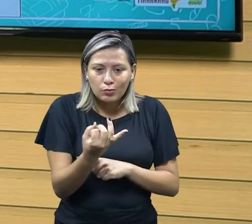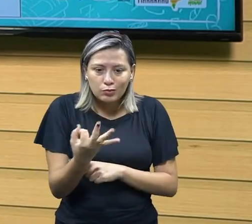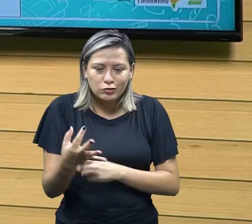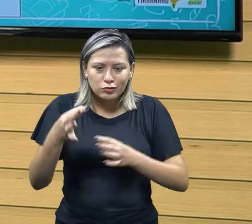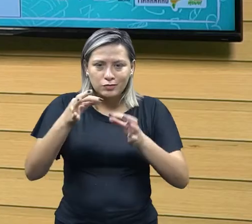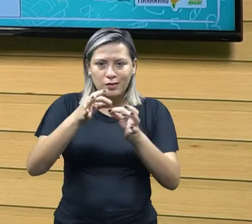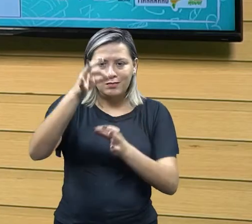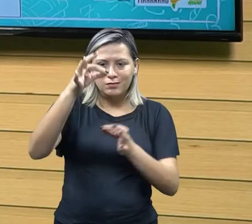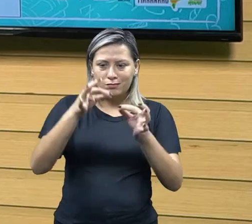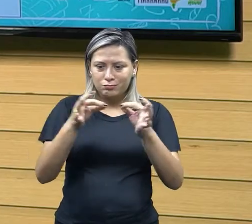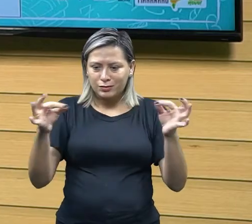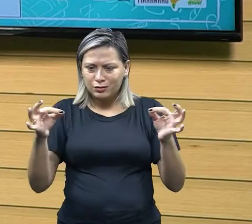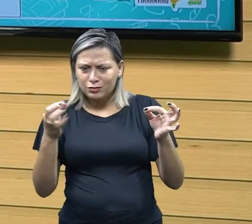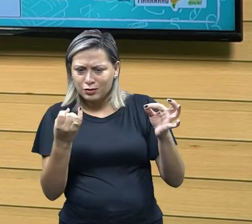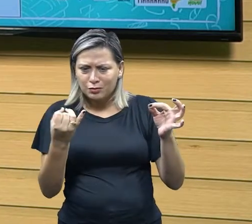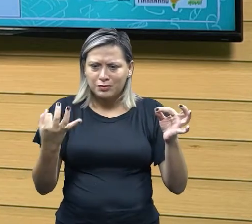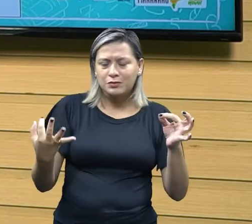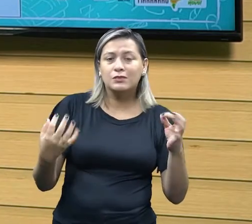que a gente vai trabalhar.